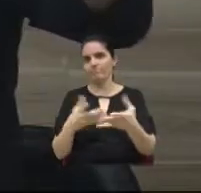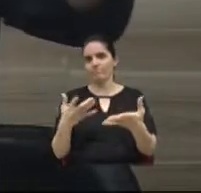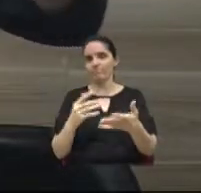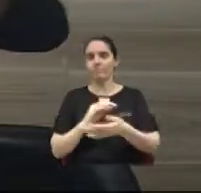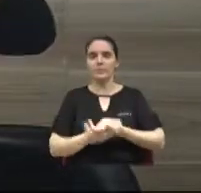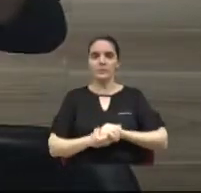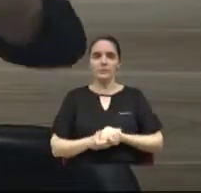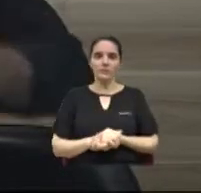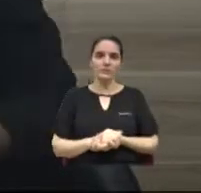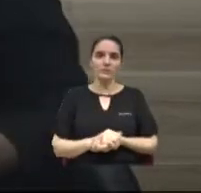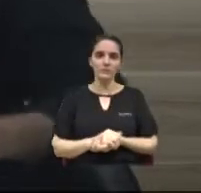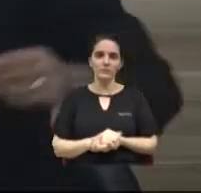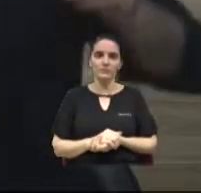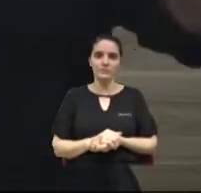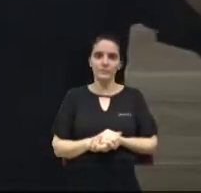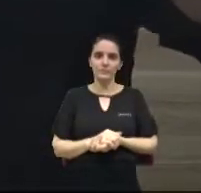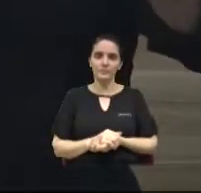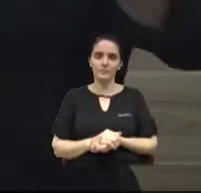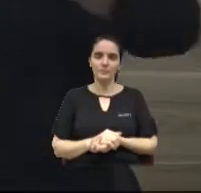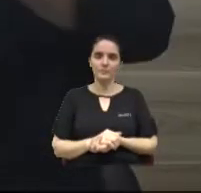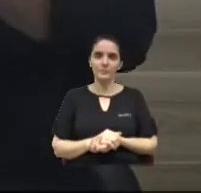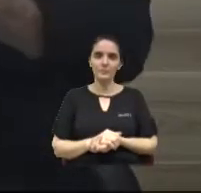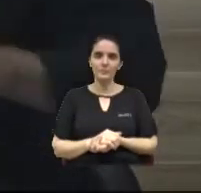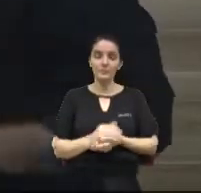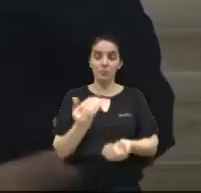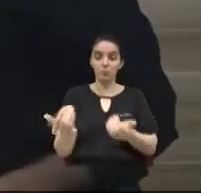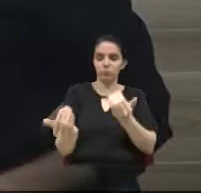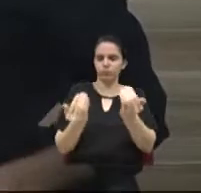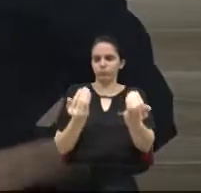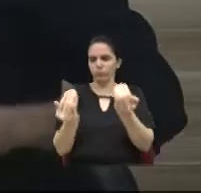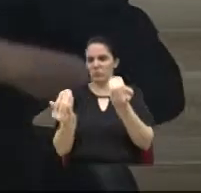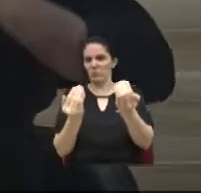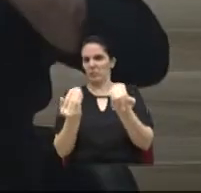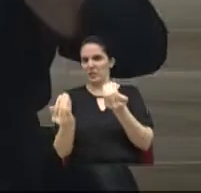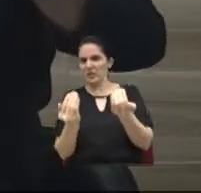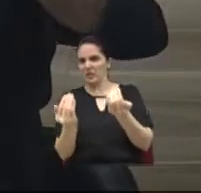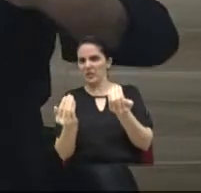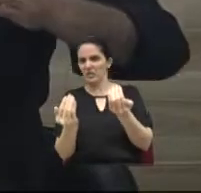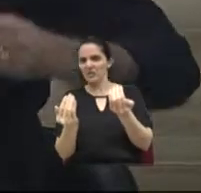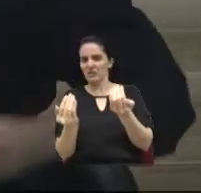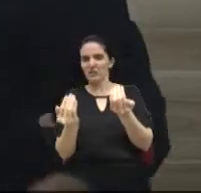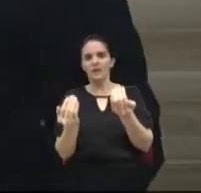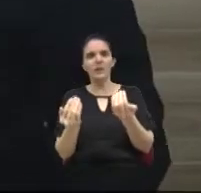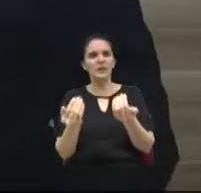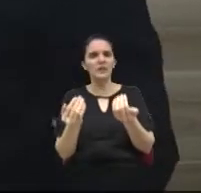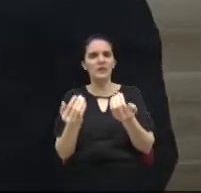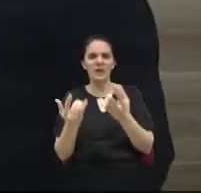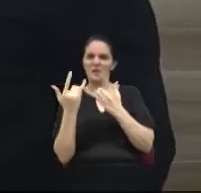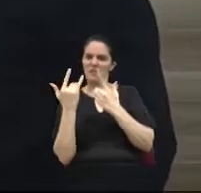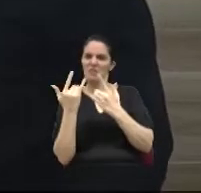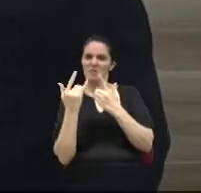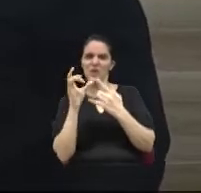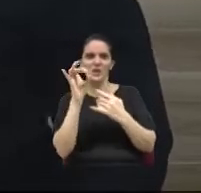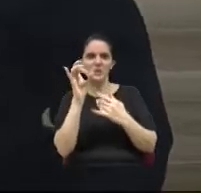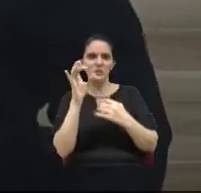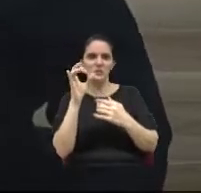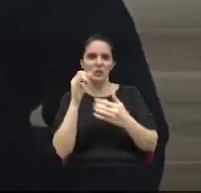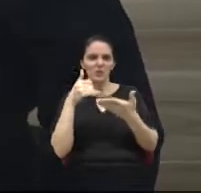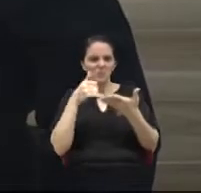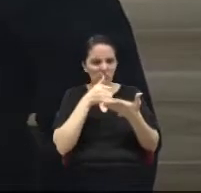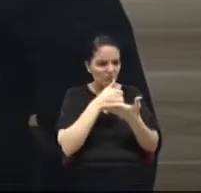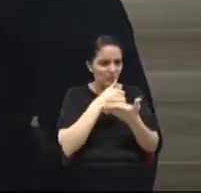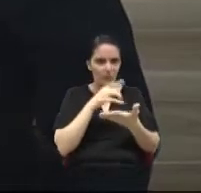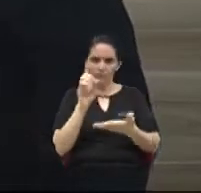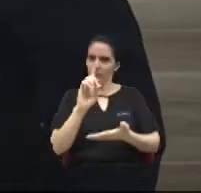vezes é feito comparativo que aquele evento é para drogado, que é para mulambo, para gente ruim. Quando,